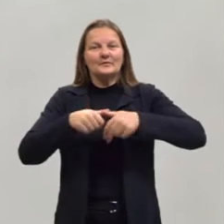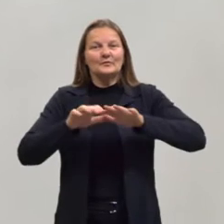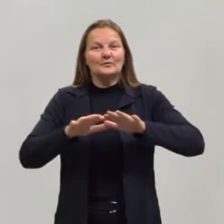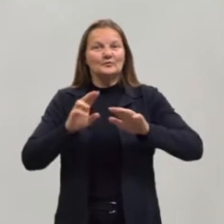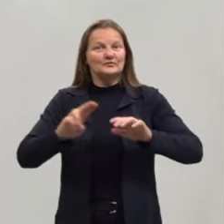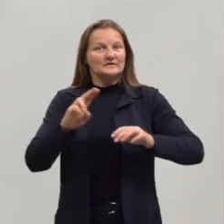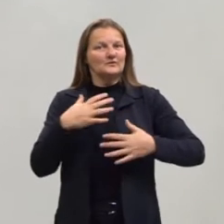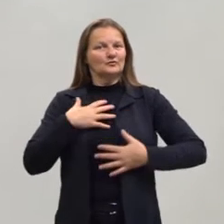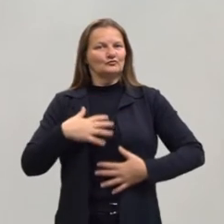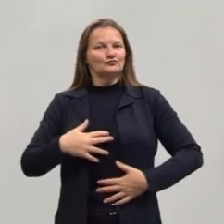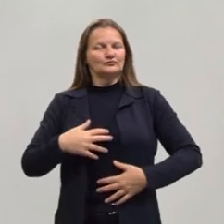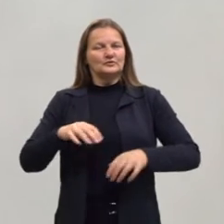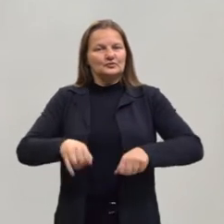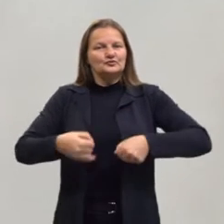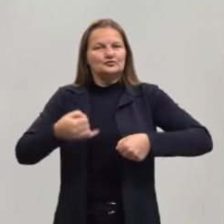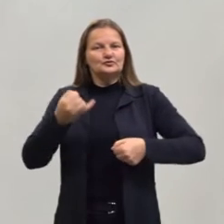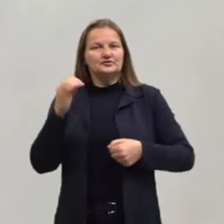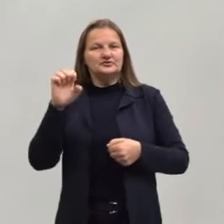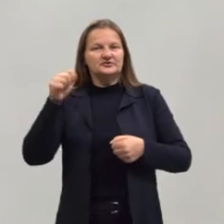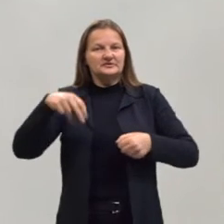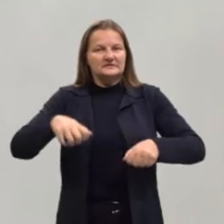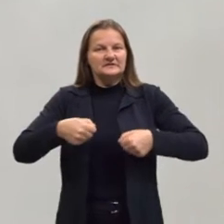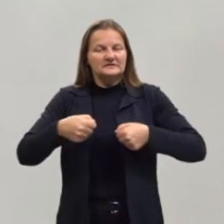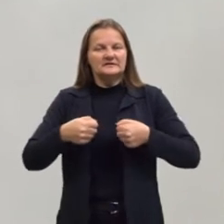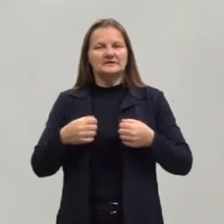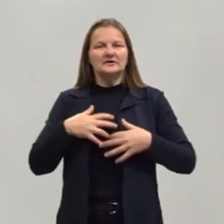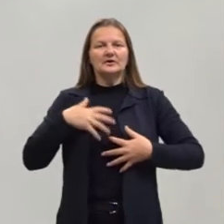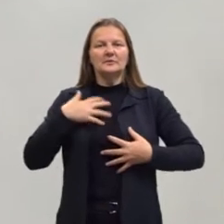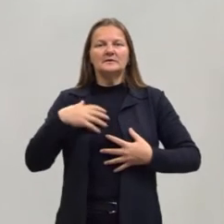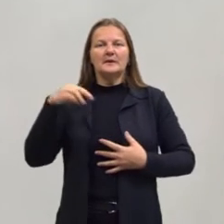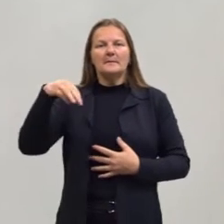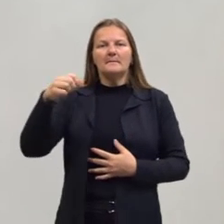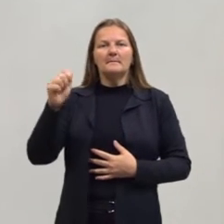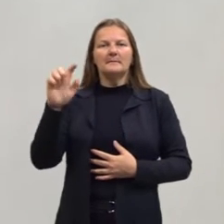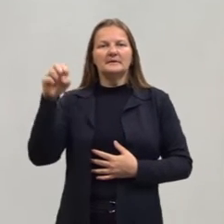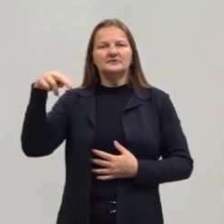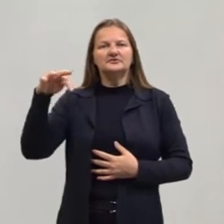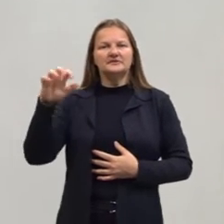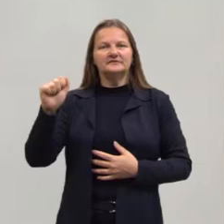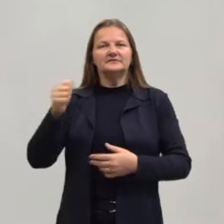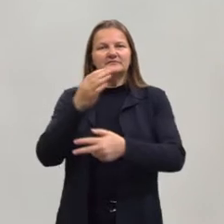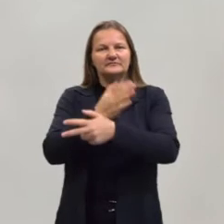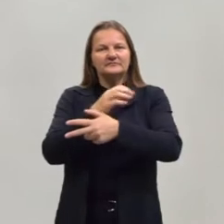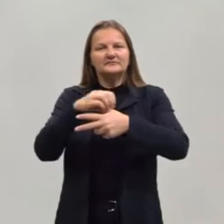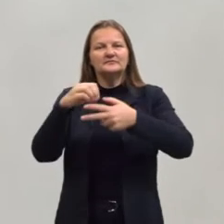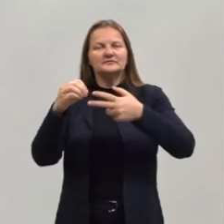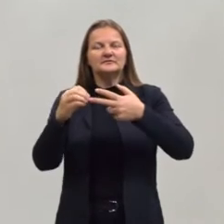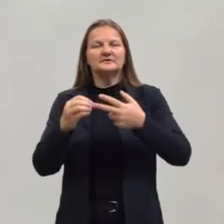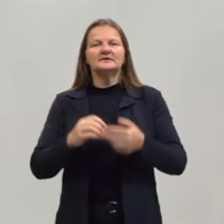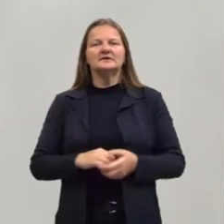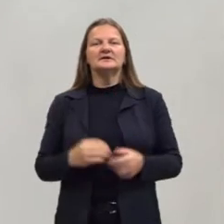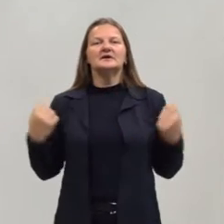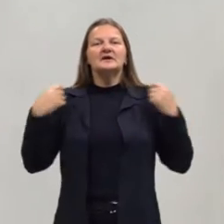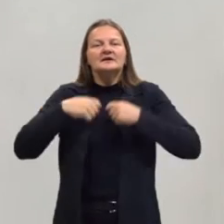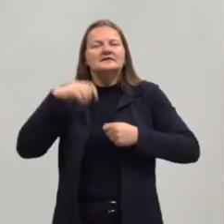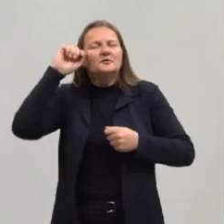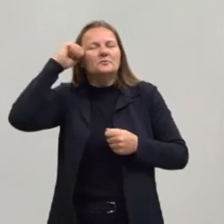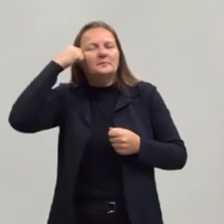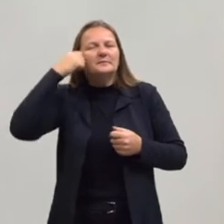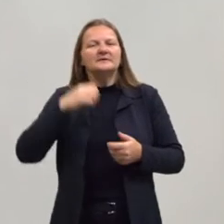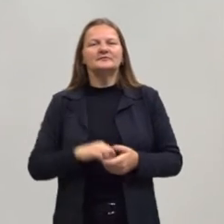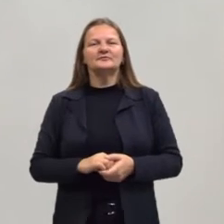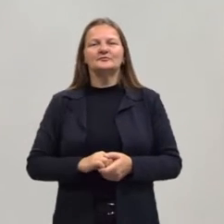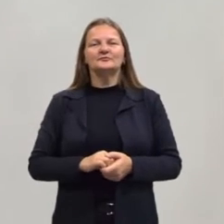estou usando calças jeans camiseta da cor Magenta a cor da camiseta do projeto da cor Magenta casaco